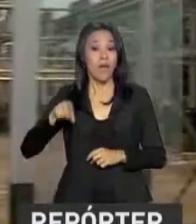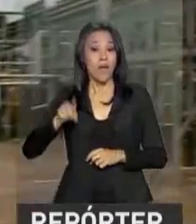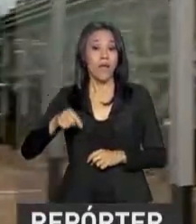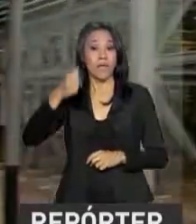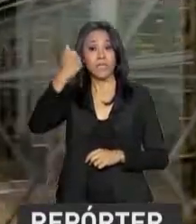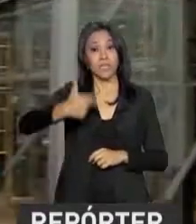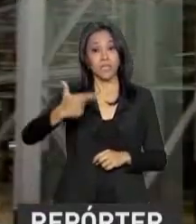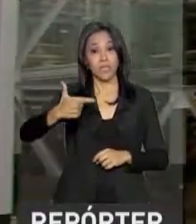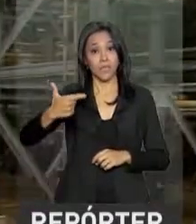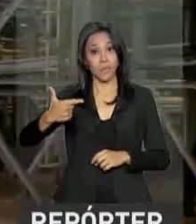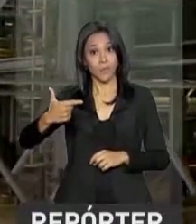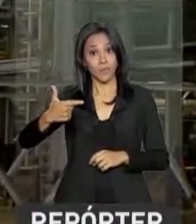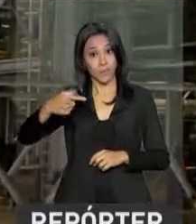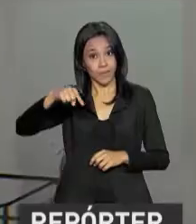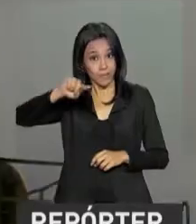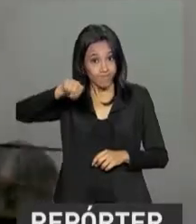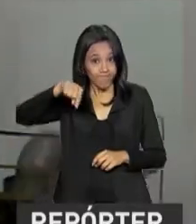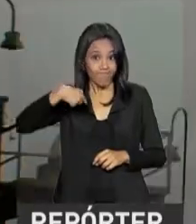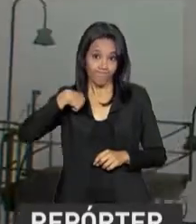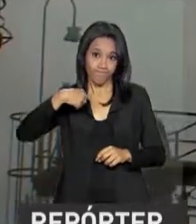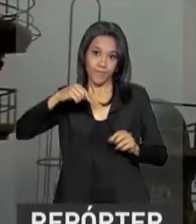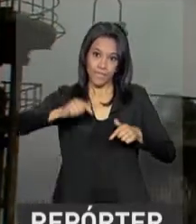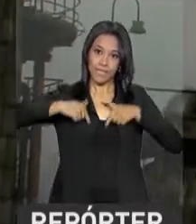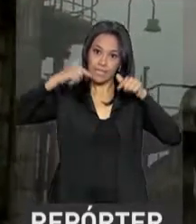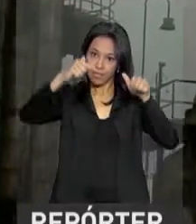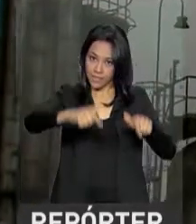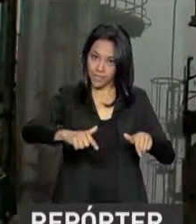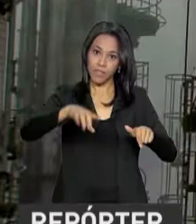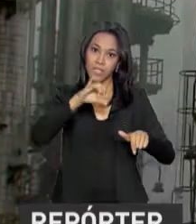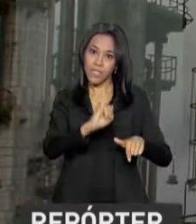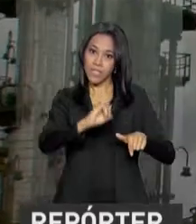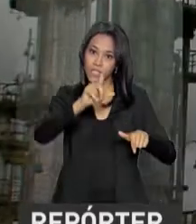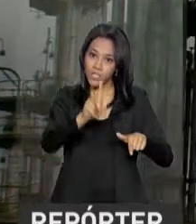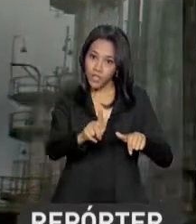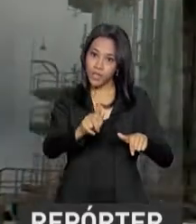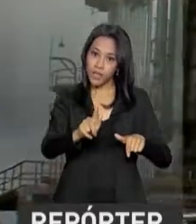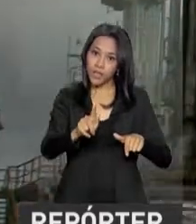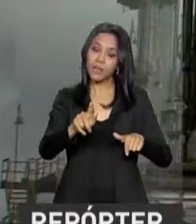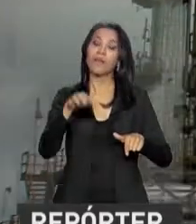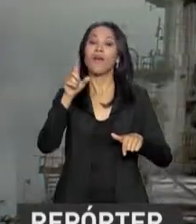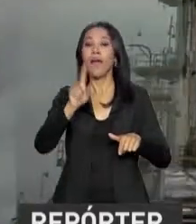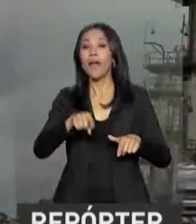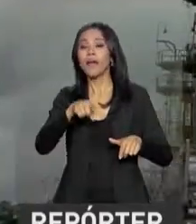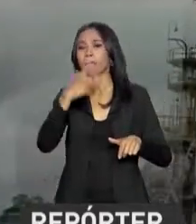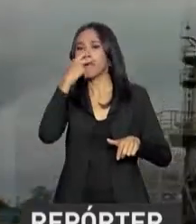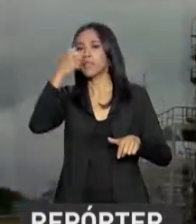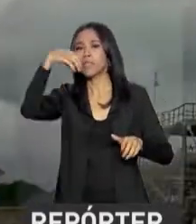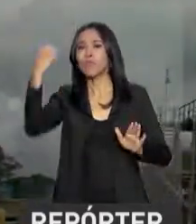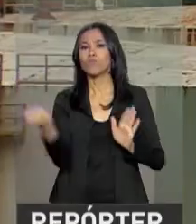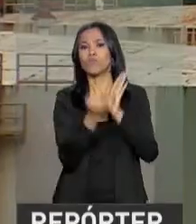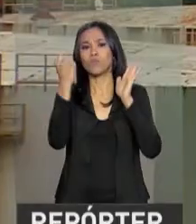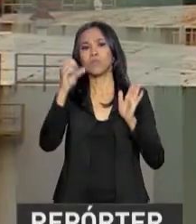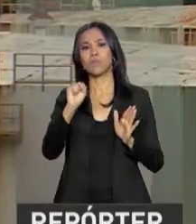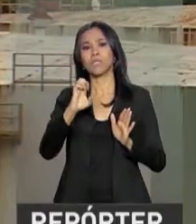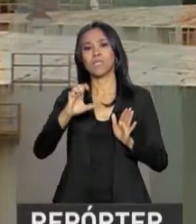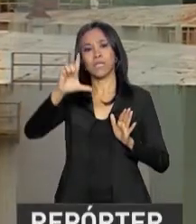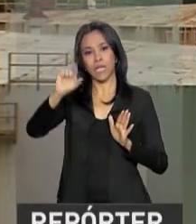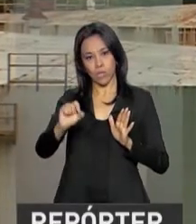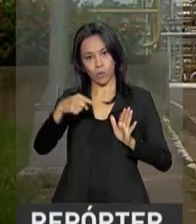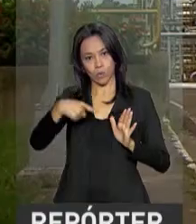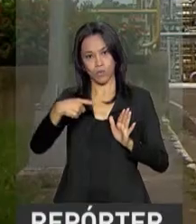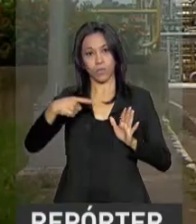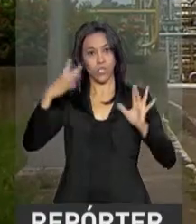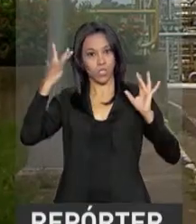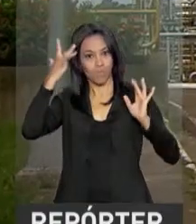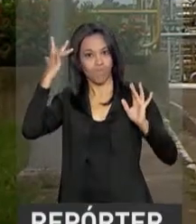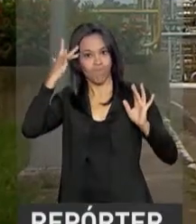certificação do indicador de governança e g-7 equivalente a um selo de qualidade de gestão aponta